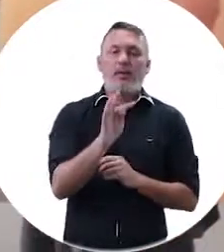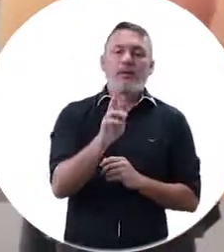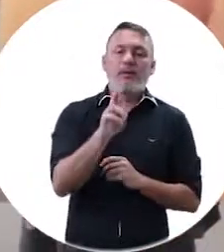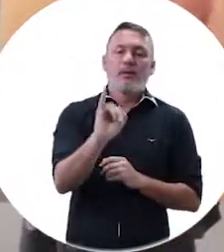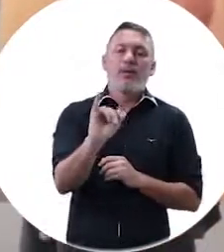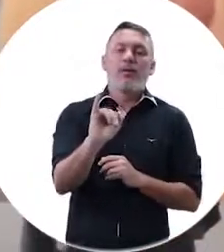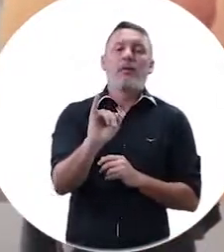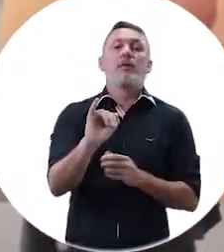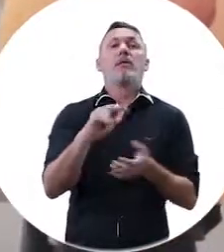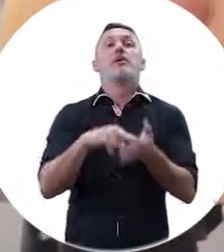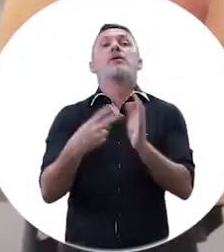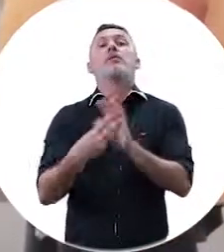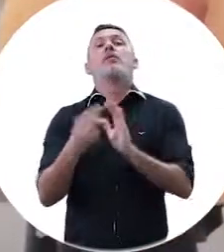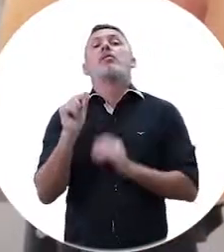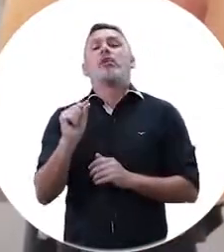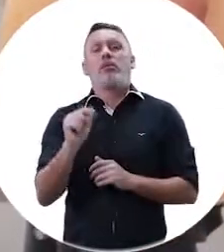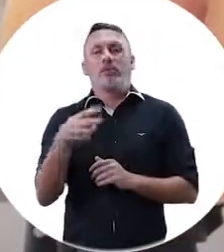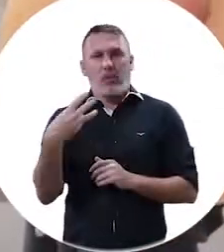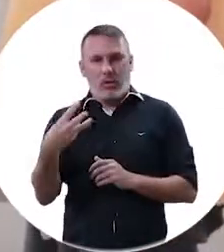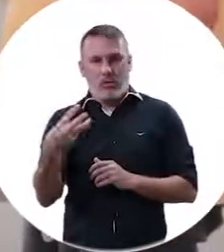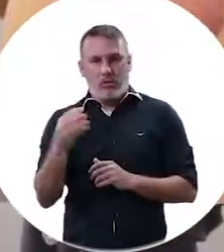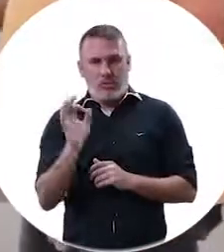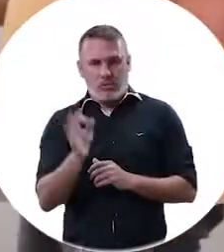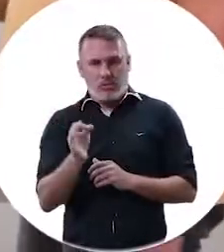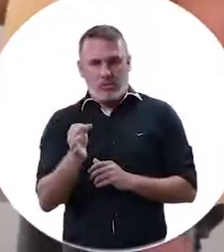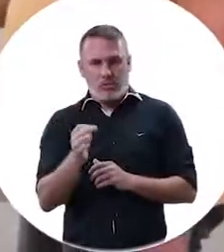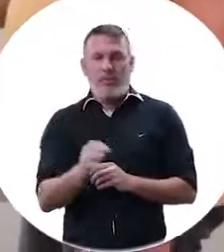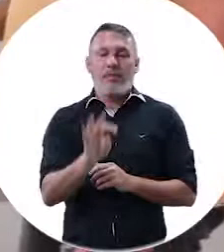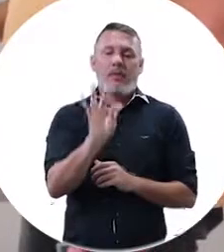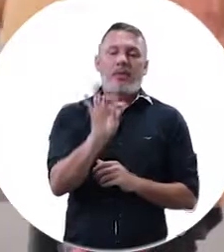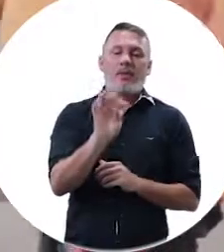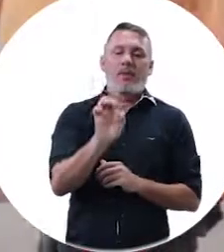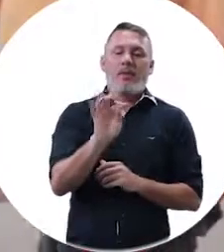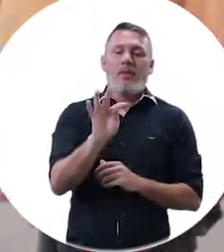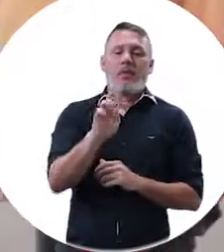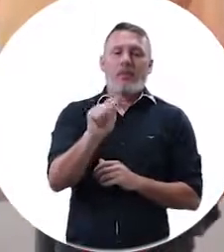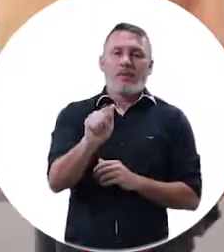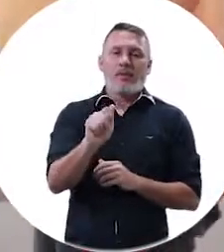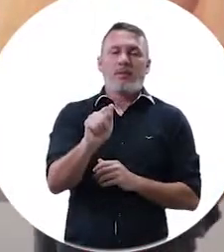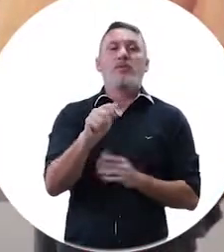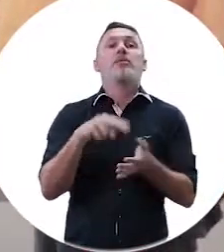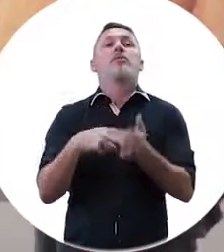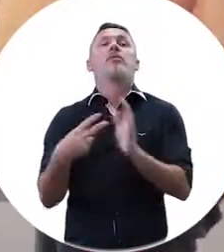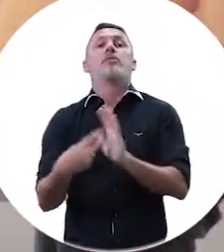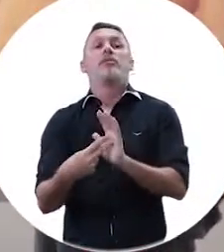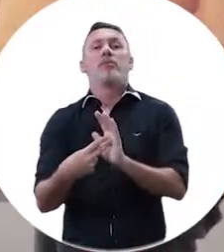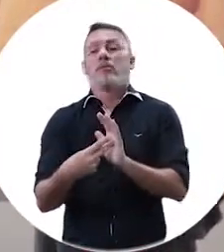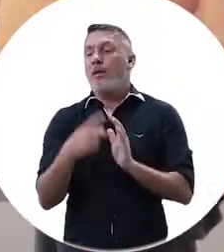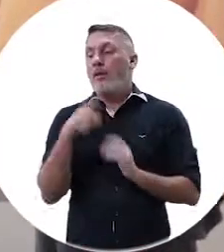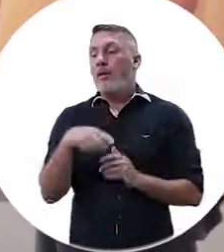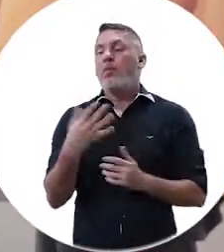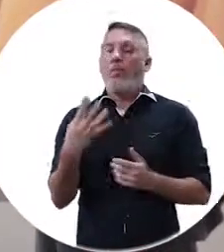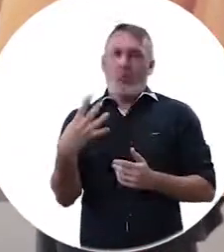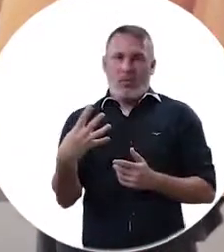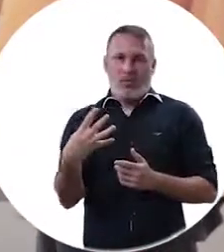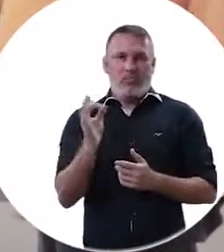que tri significa 3, correto? E que tetra